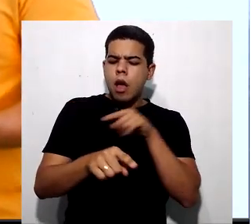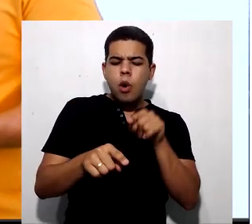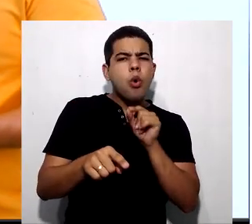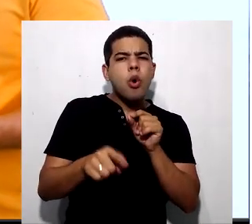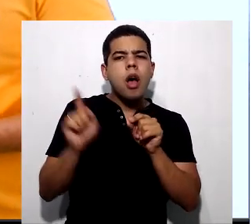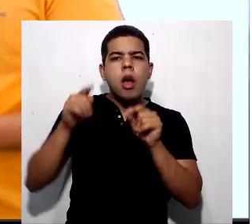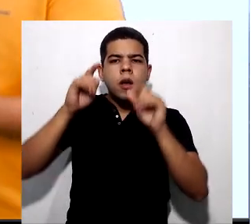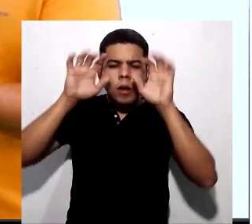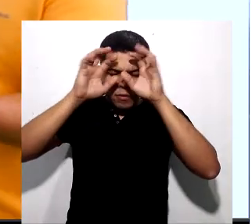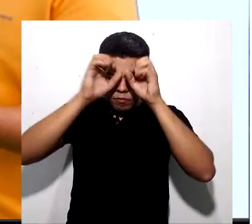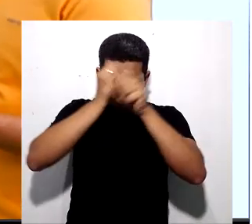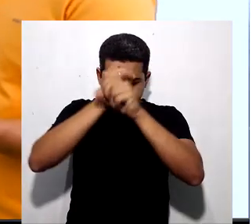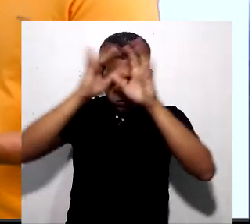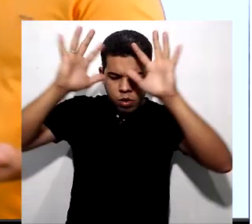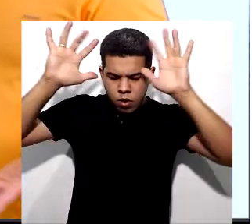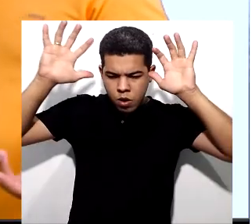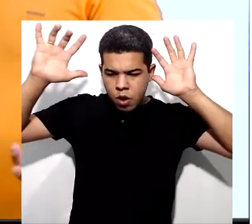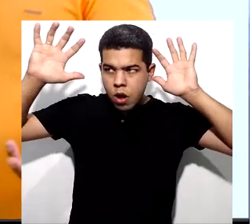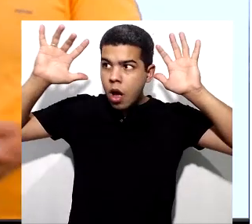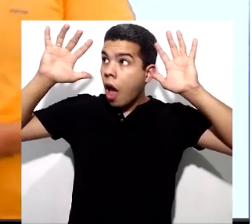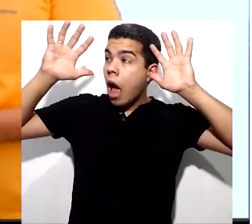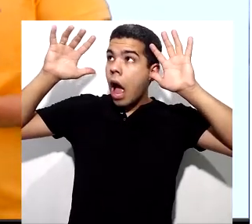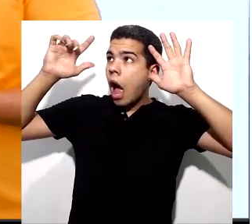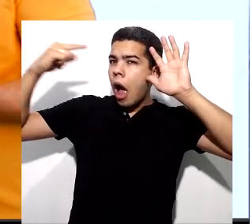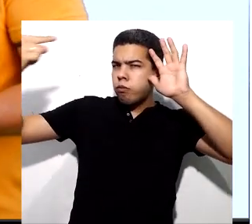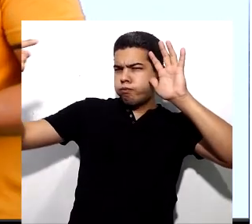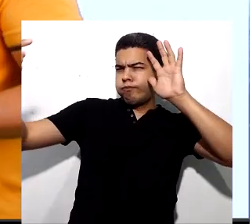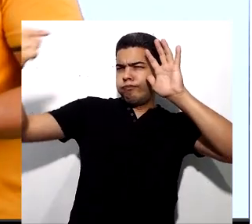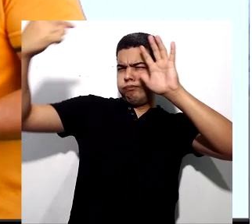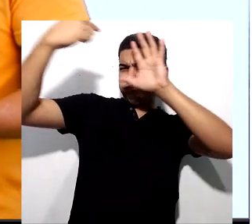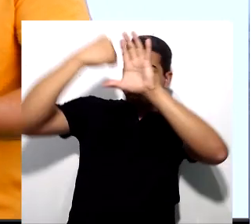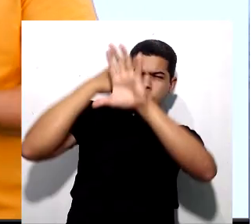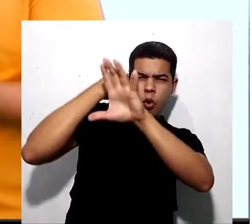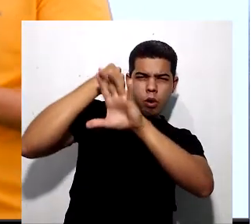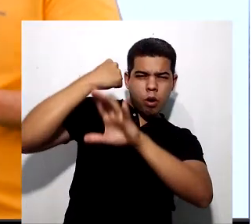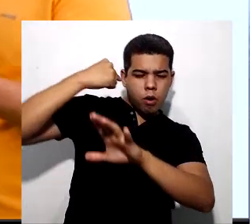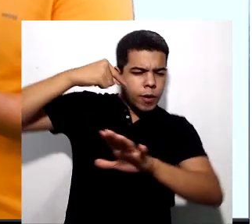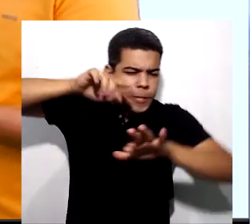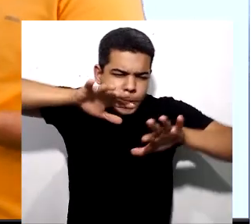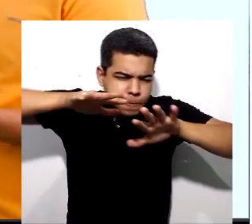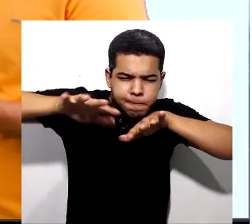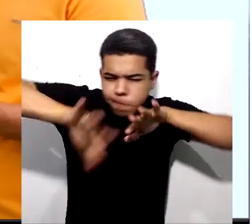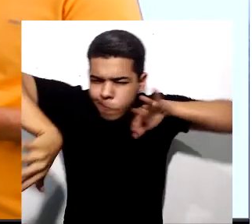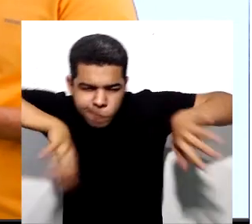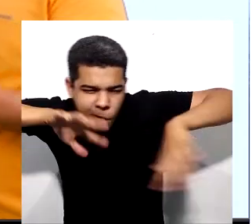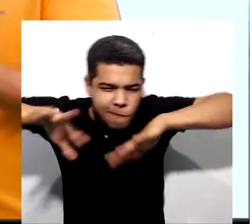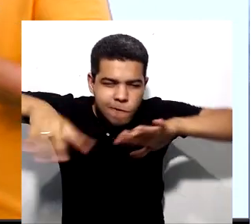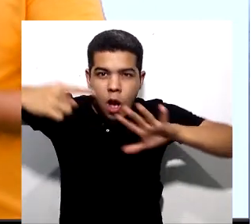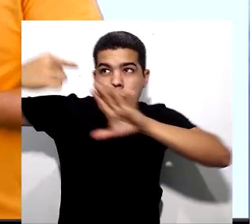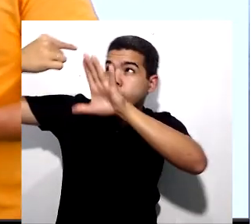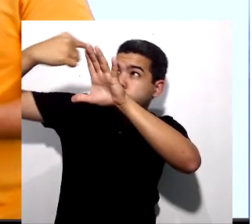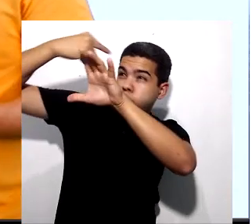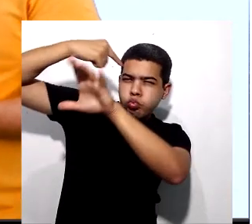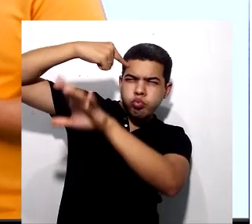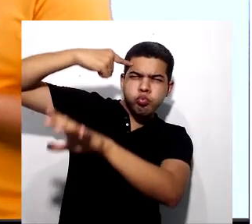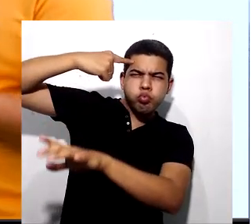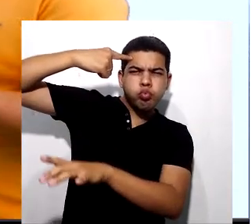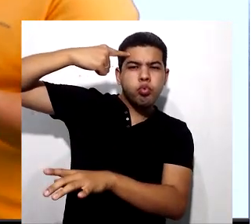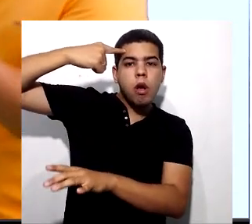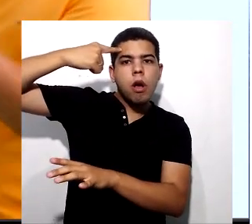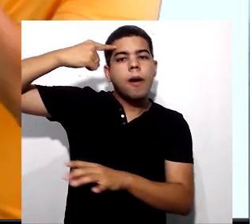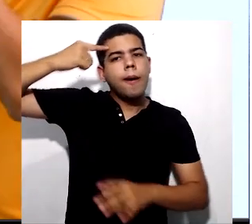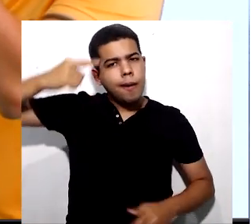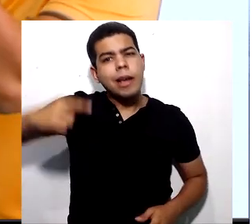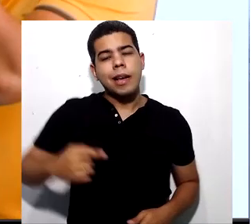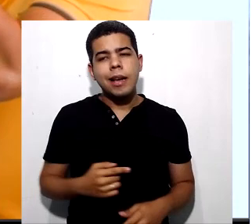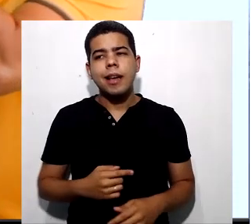de falar agora, ficando em segundo plano o meio externo, pois quase tudo se resume à mente das próprias